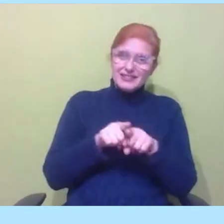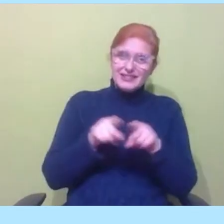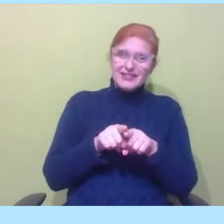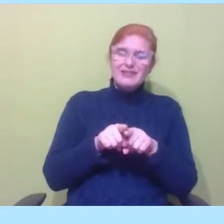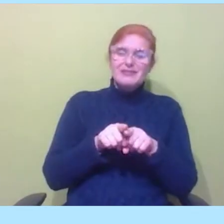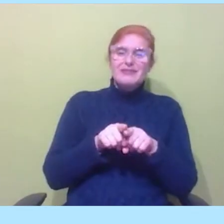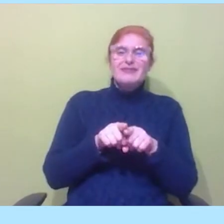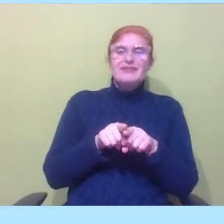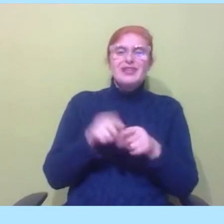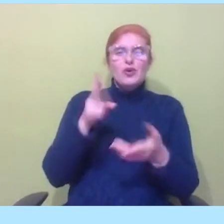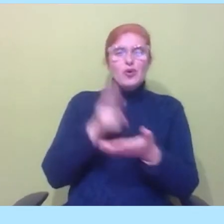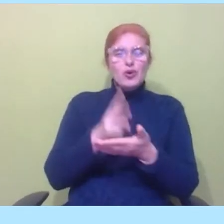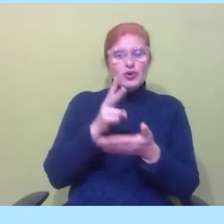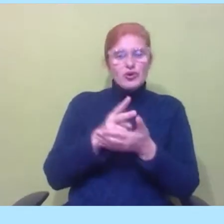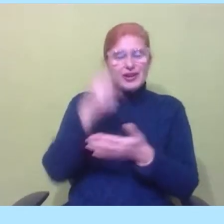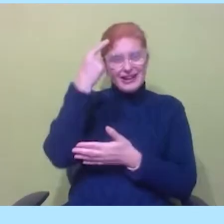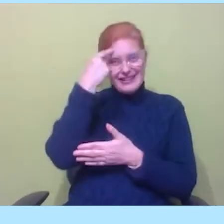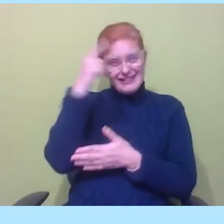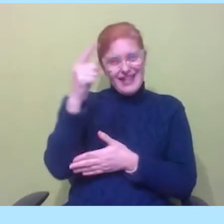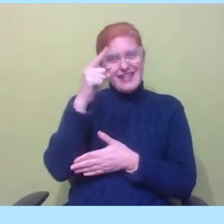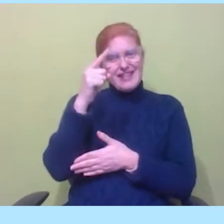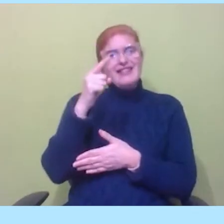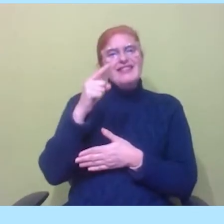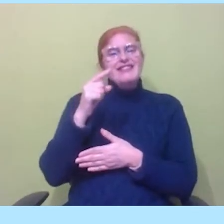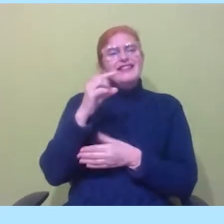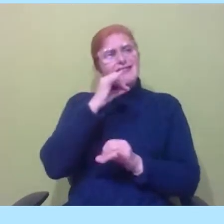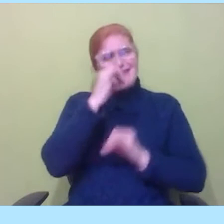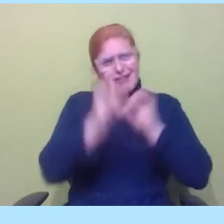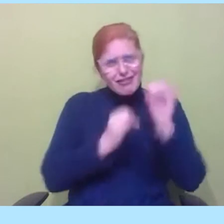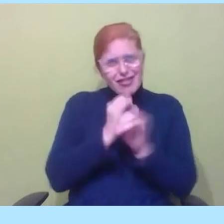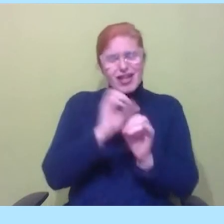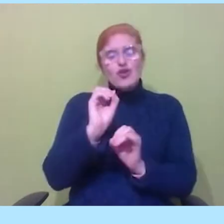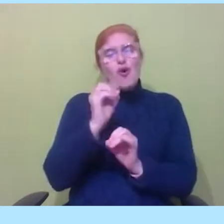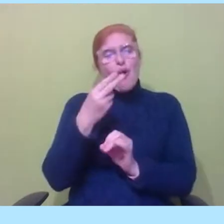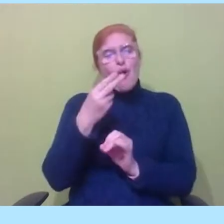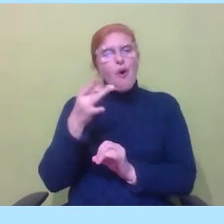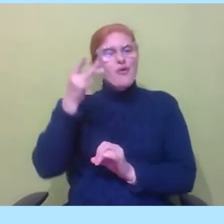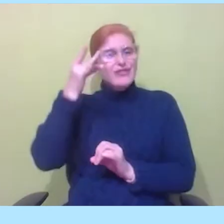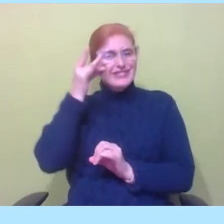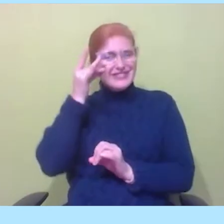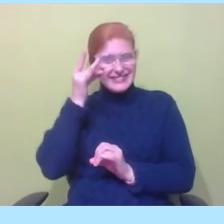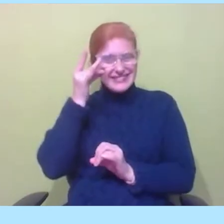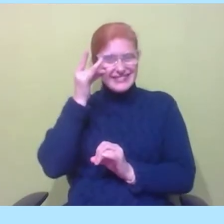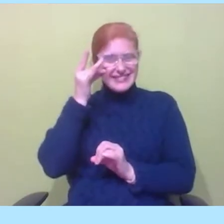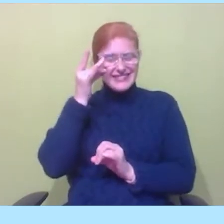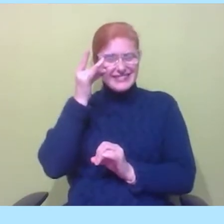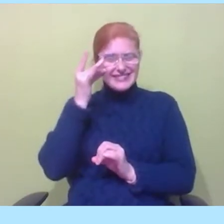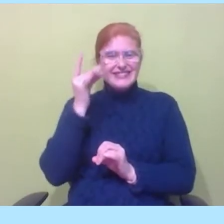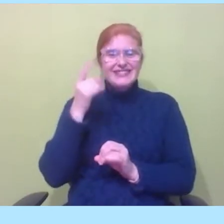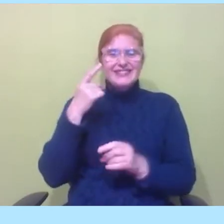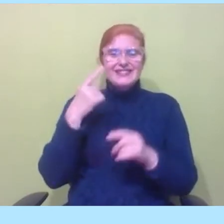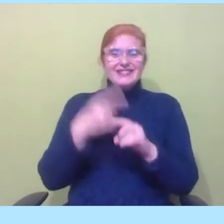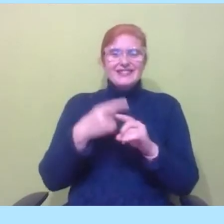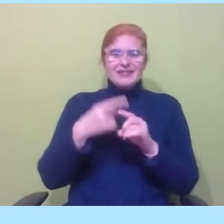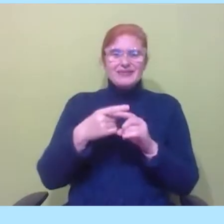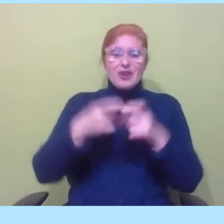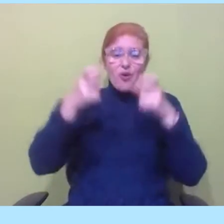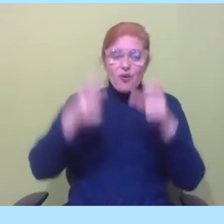for, se é na internet ou fisicamente, o espaço seguro somos nós, né? Acima de tudo é